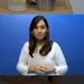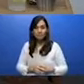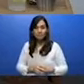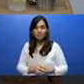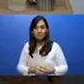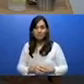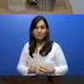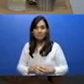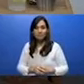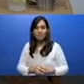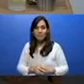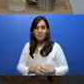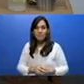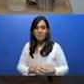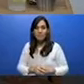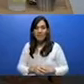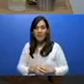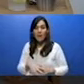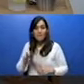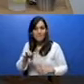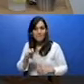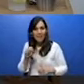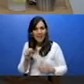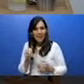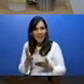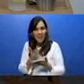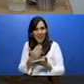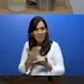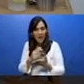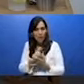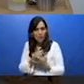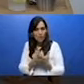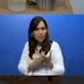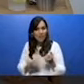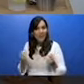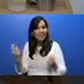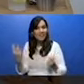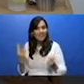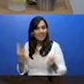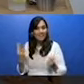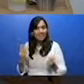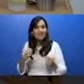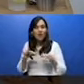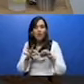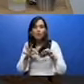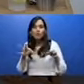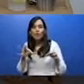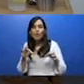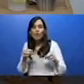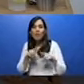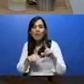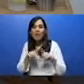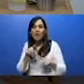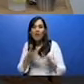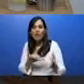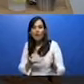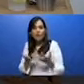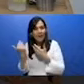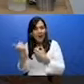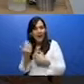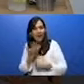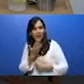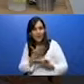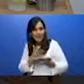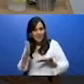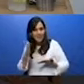vocês, ok? Então, pegue o seu caderno número 3, o seu material e vamos começar.